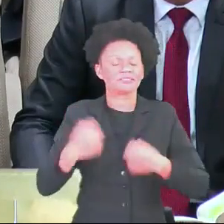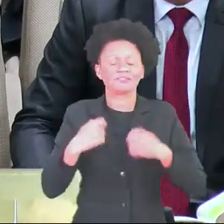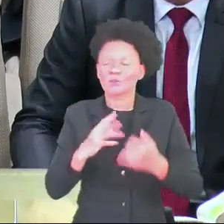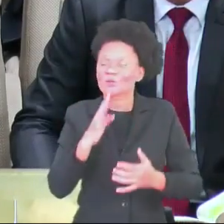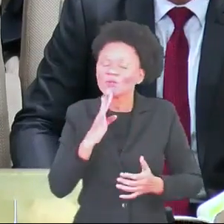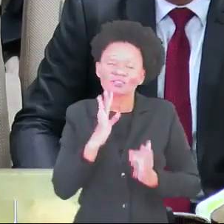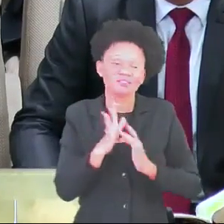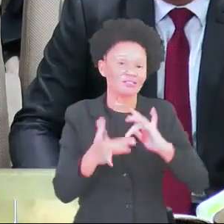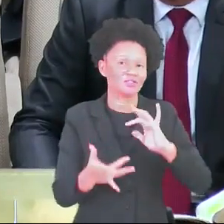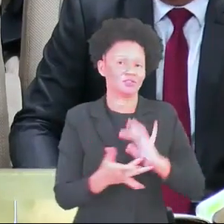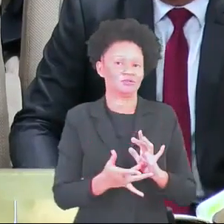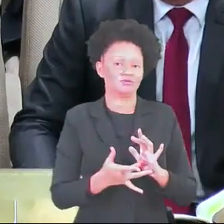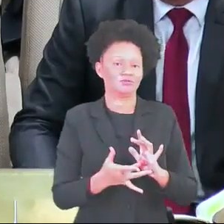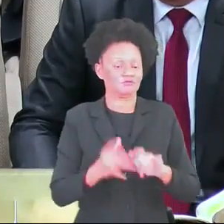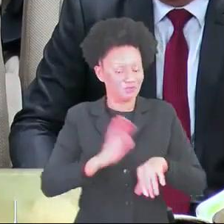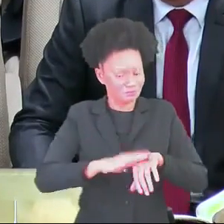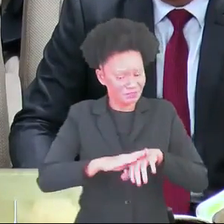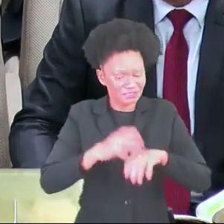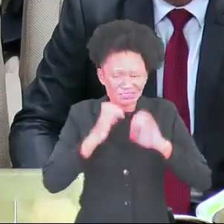Jesus.